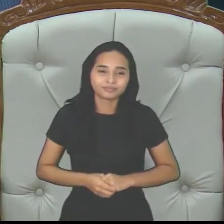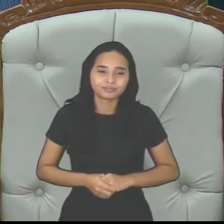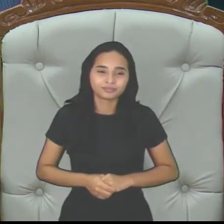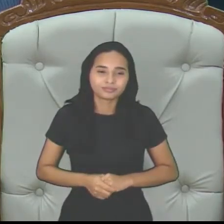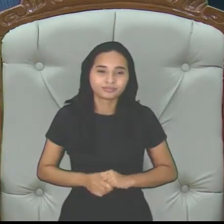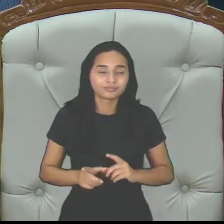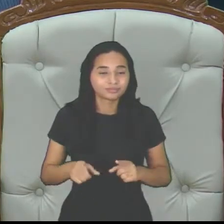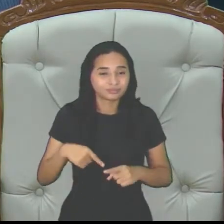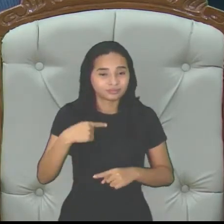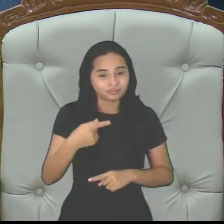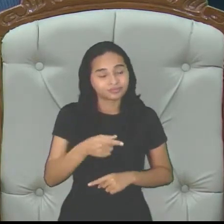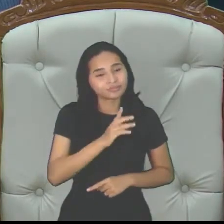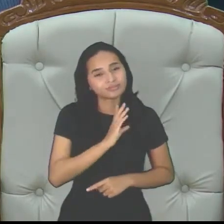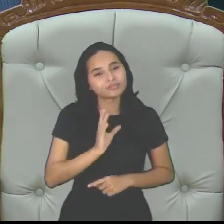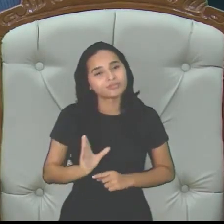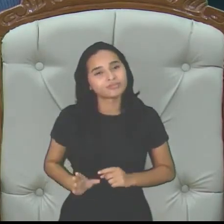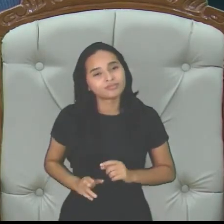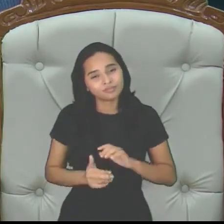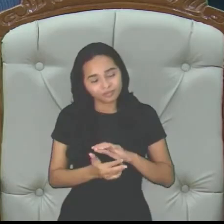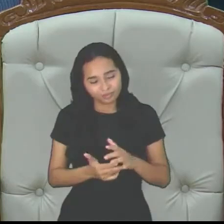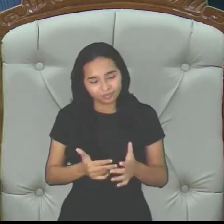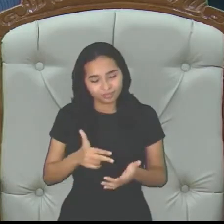Depois que Cristo ressuscitou,